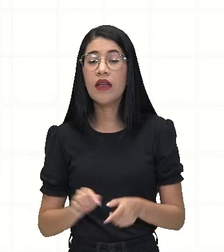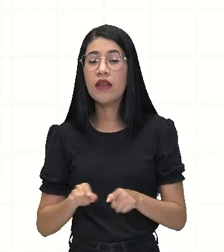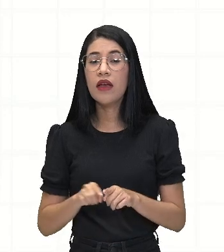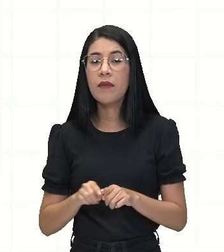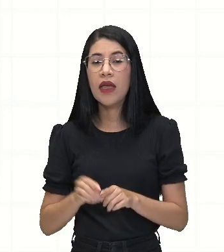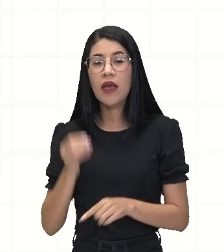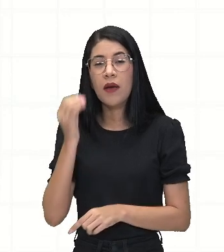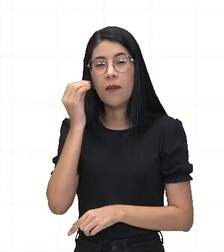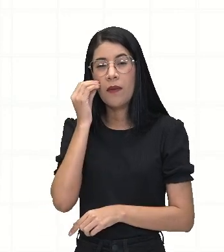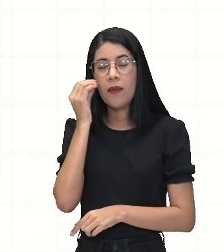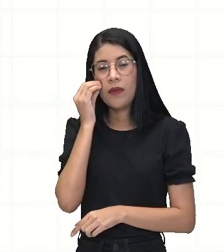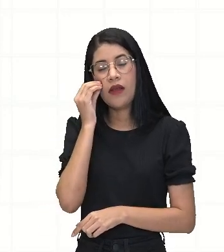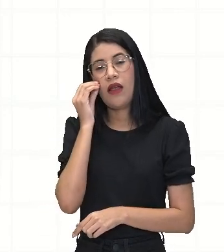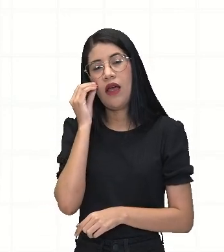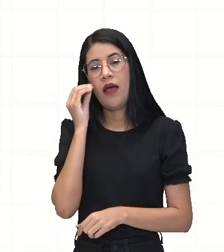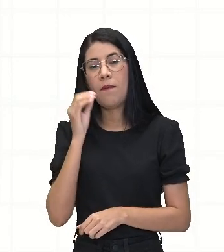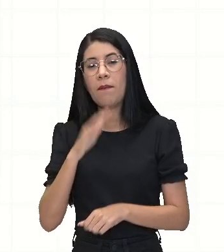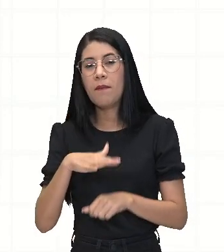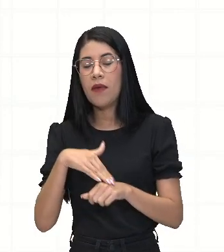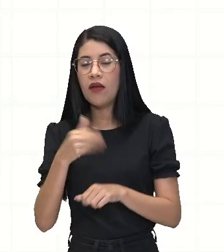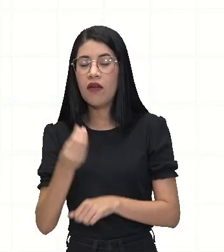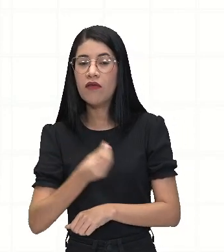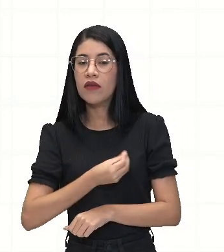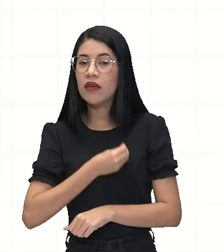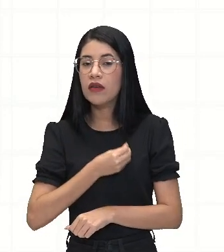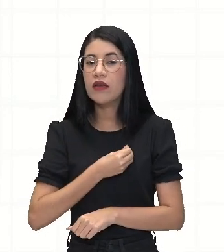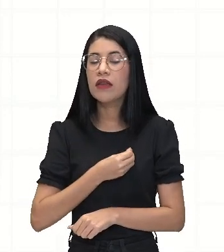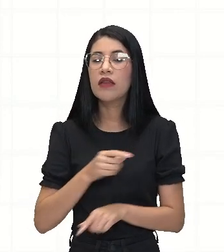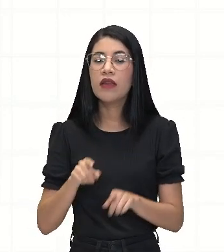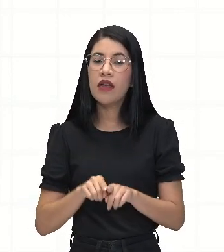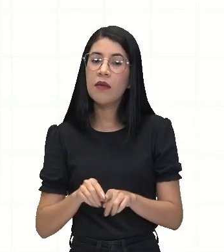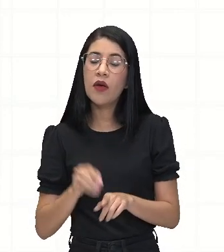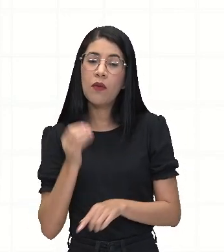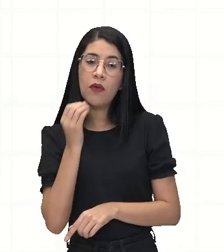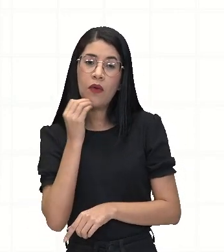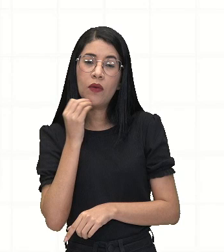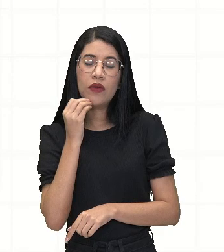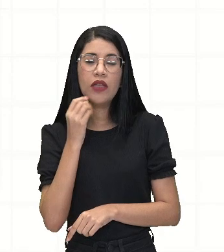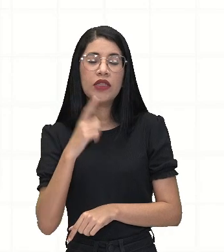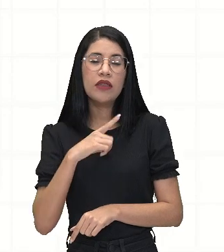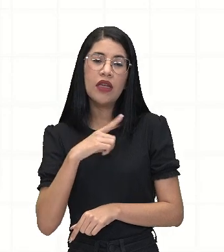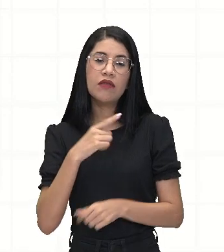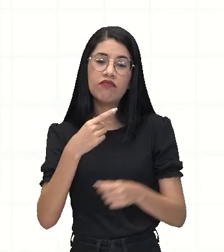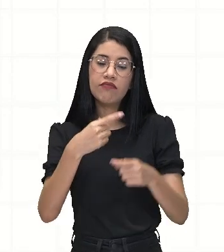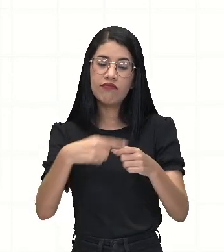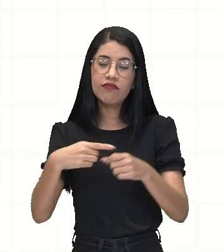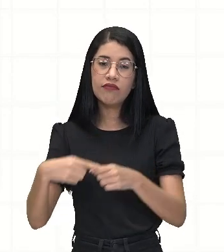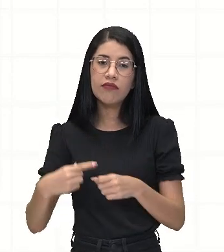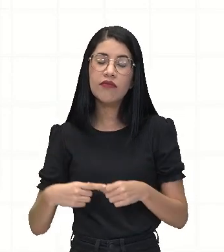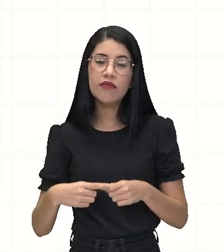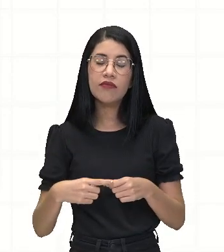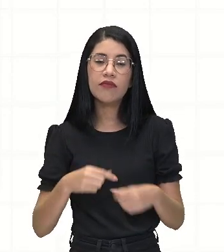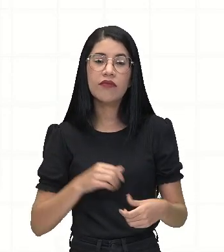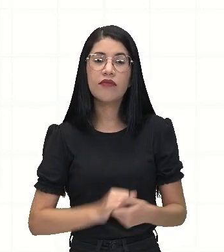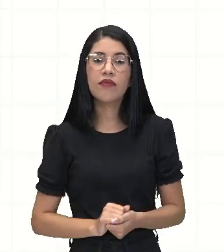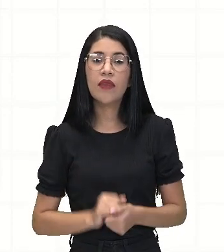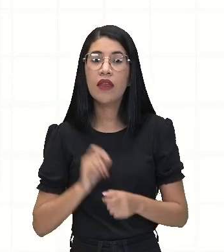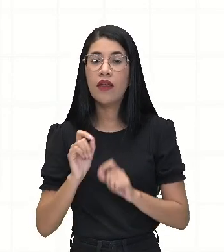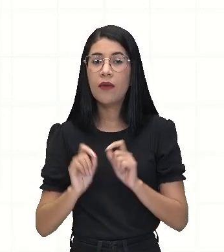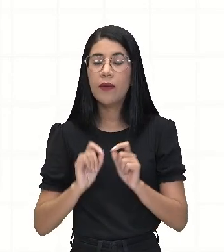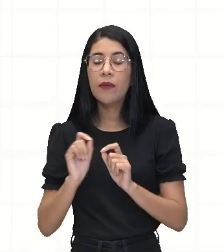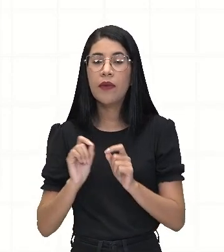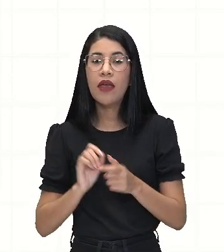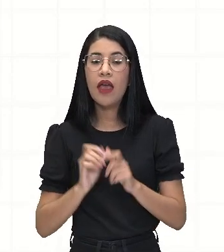melhores condições de vida, né, e também as oportunidades que vão surgir no interior do país, que é o quê? Aqui